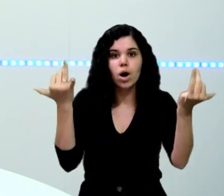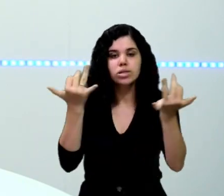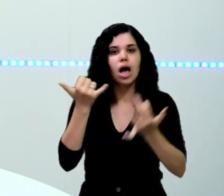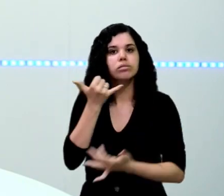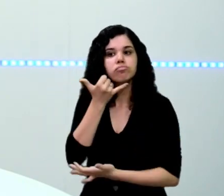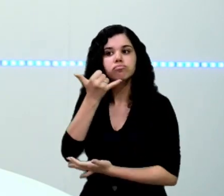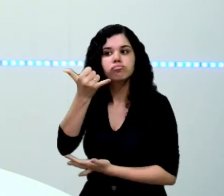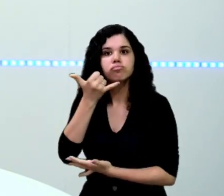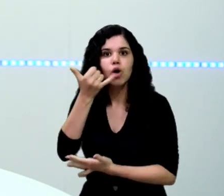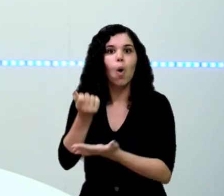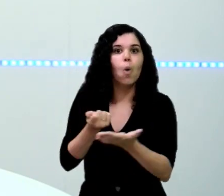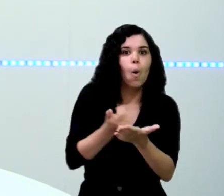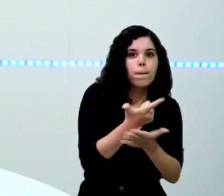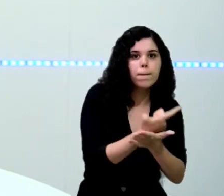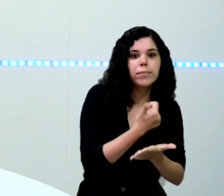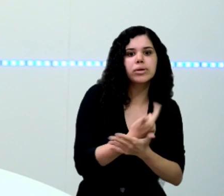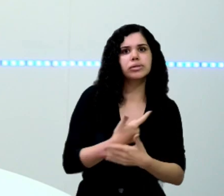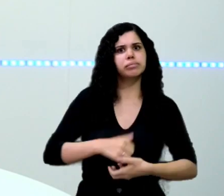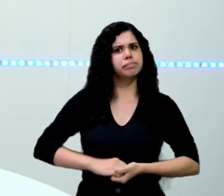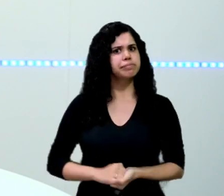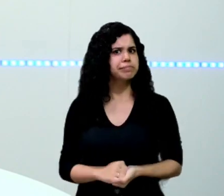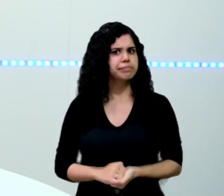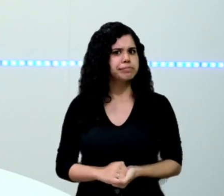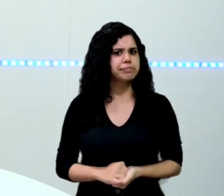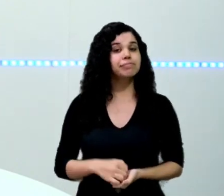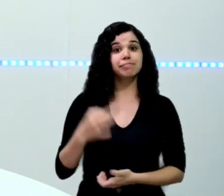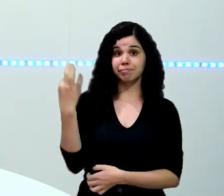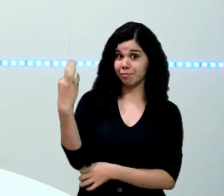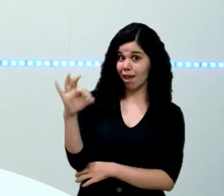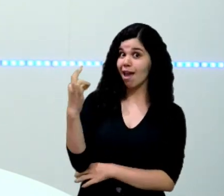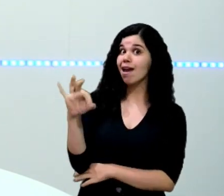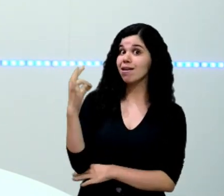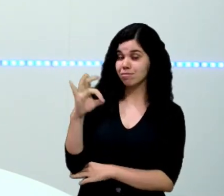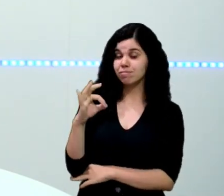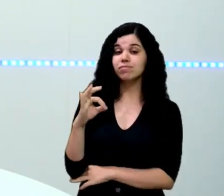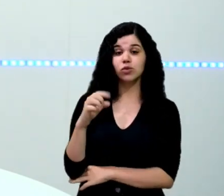Ana precisa encomendar? Exatamente,